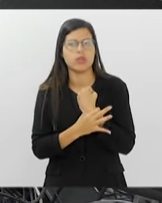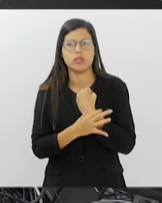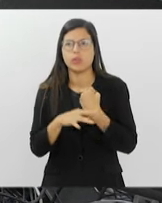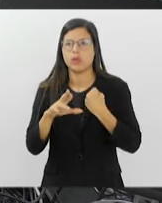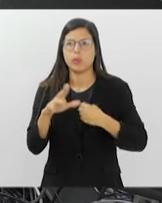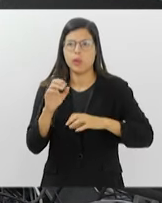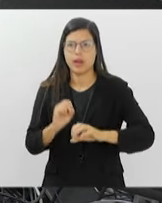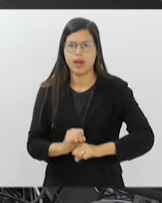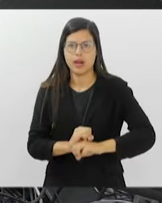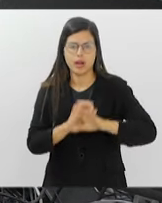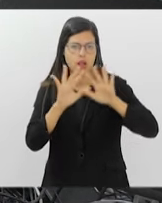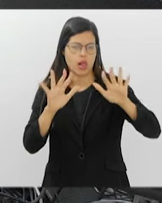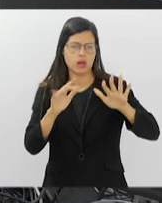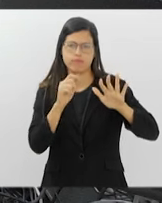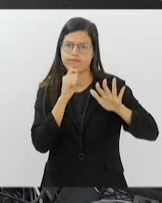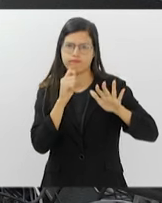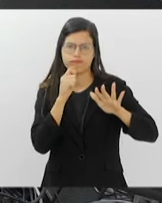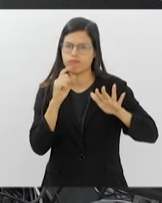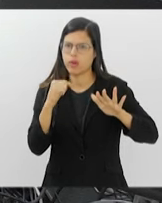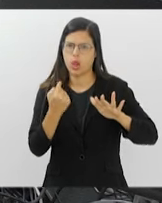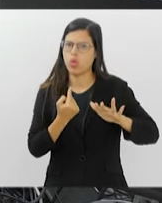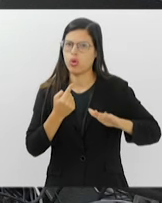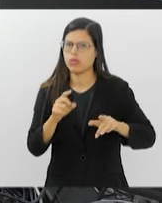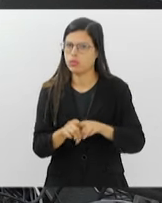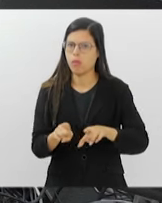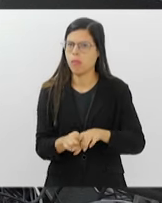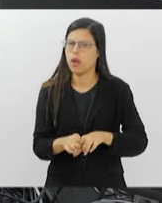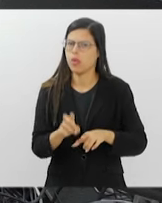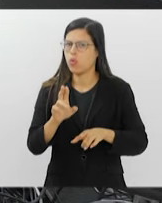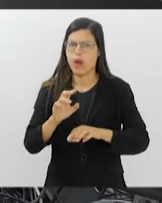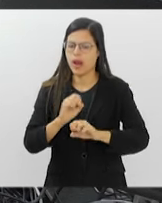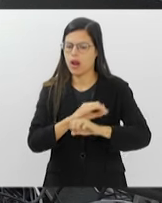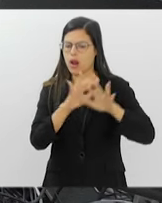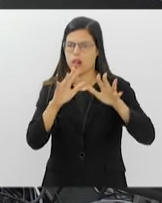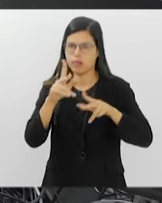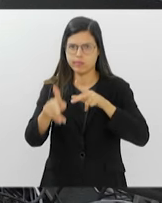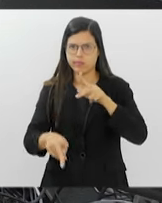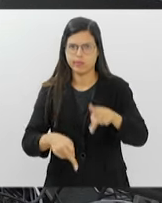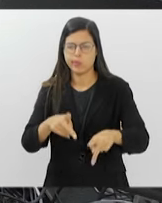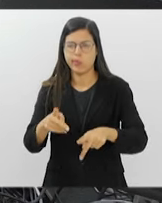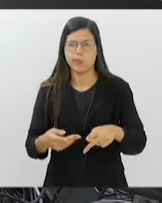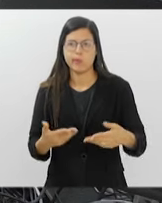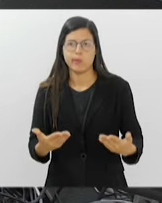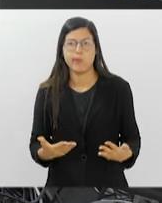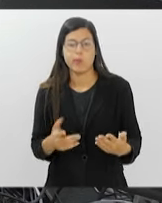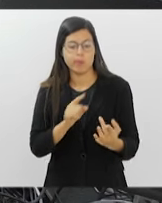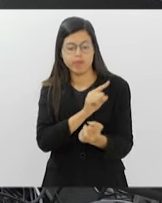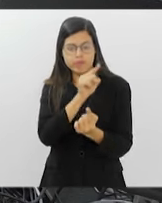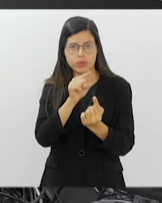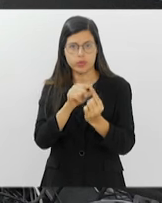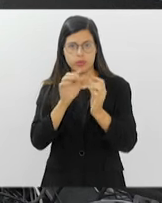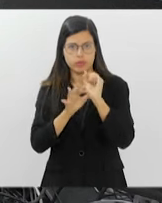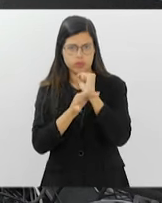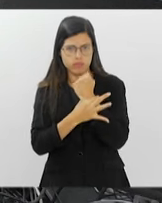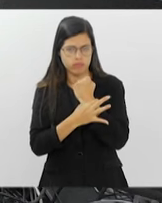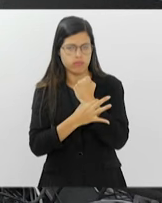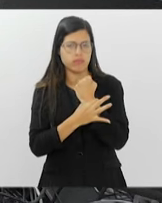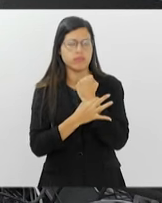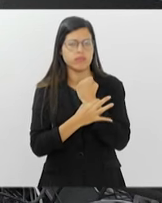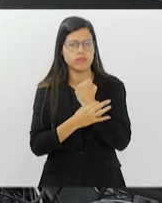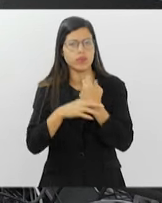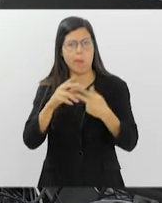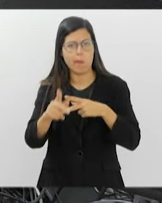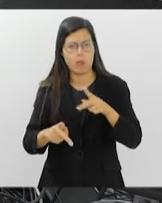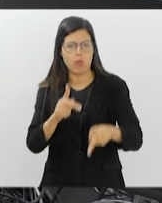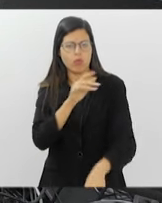claro ainda nem para nós nem pra população então visando a segurança do Cid do Rio de Janeiro é que nós